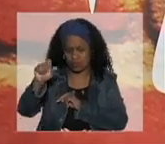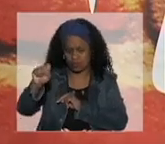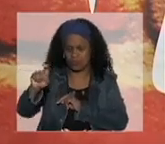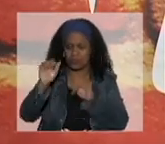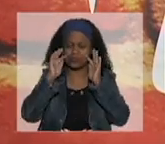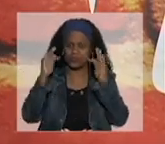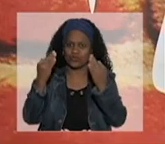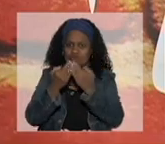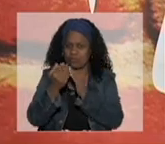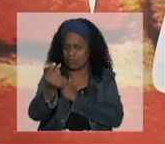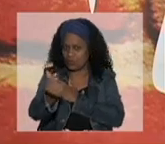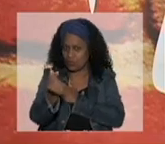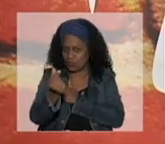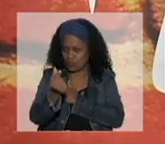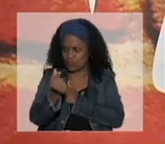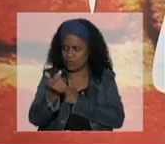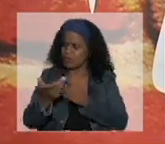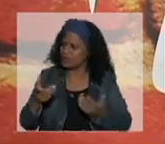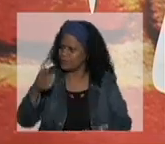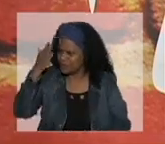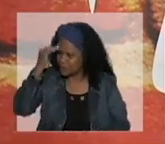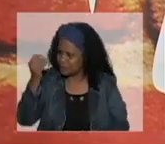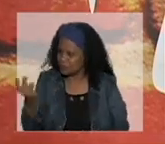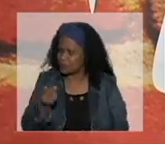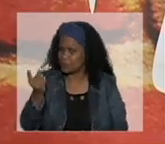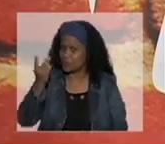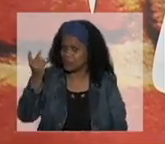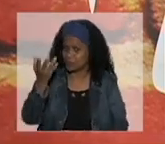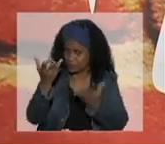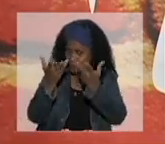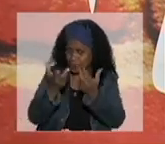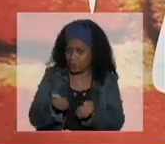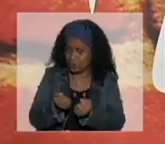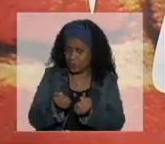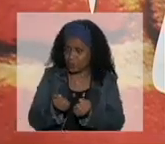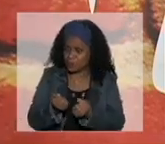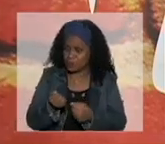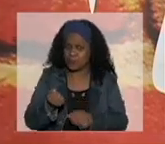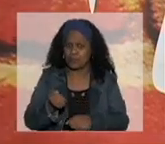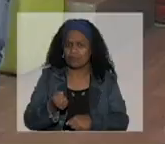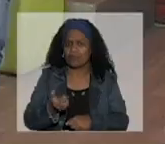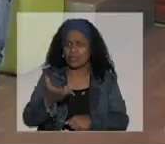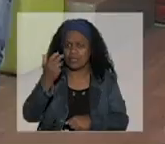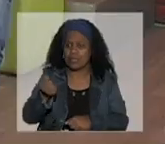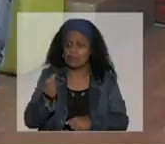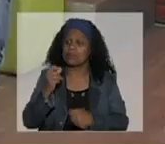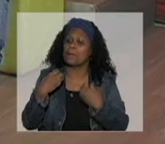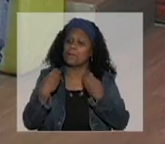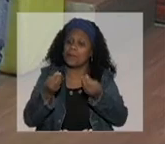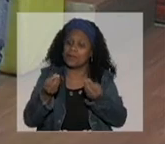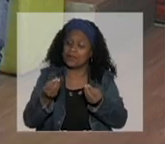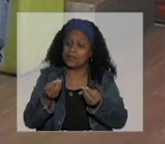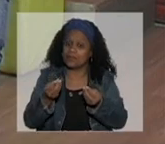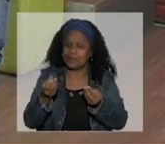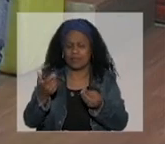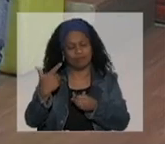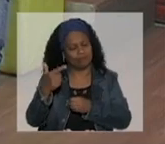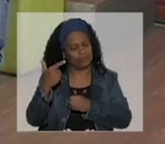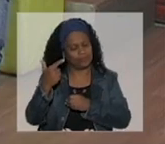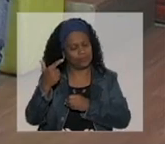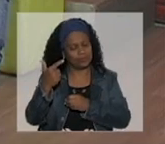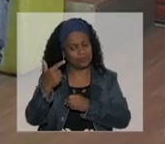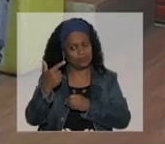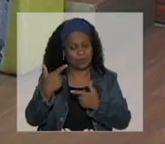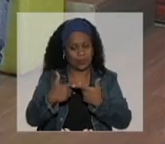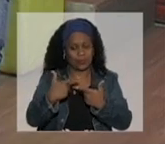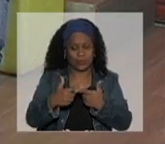porque a gente sabe que esse valor que essas famílias ganham, a maior parte dele é para alimentação, né? Não há